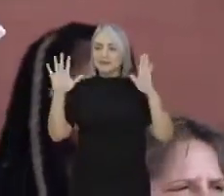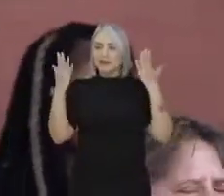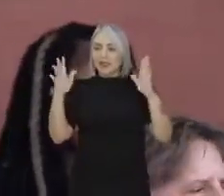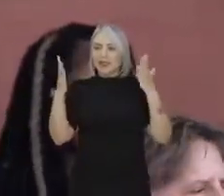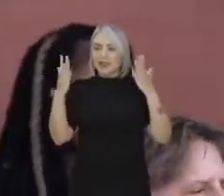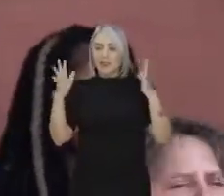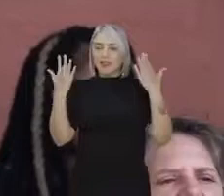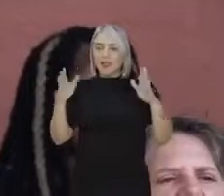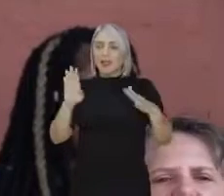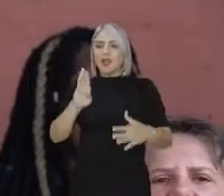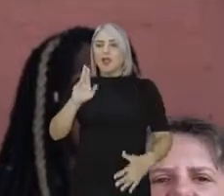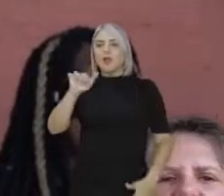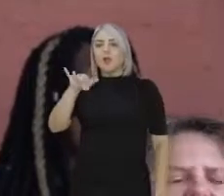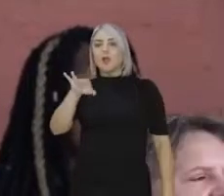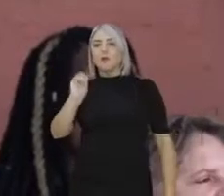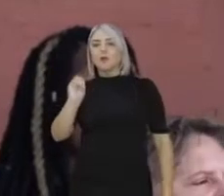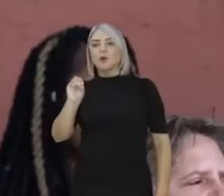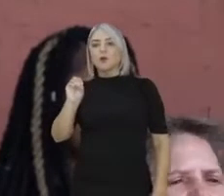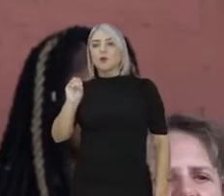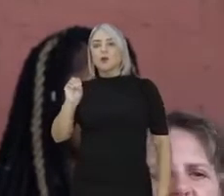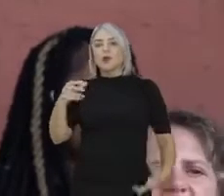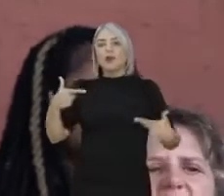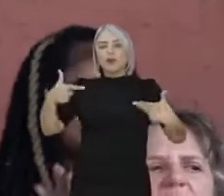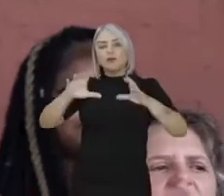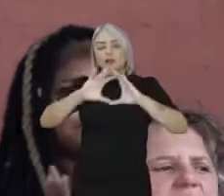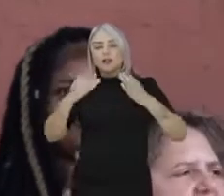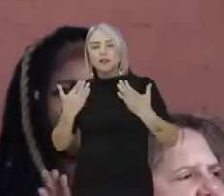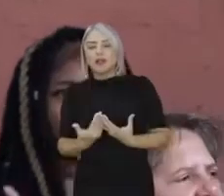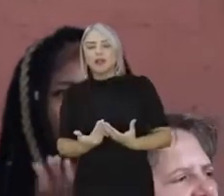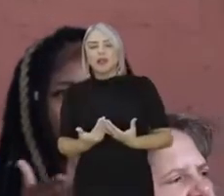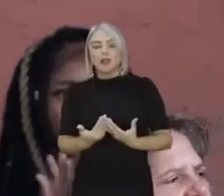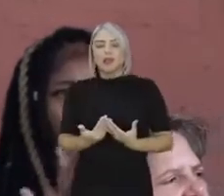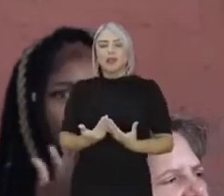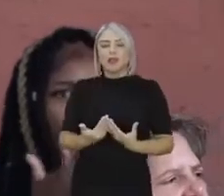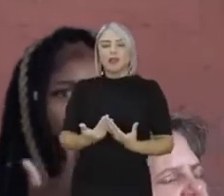do Funk nas Comunidades. Uma salva de palmas pro Bruno, gente.